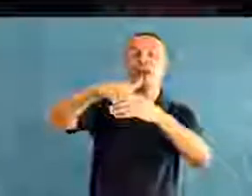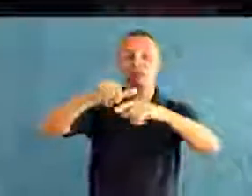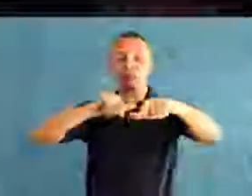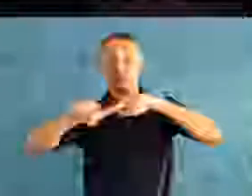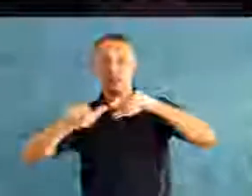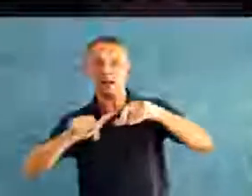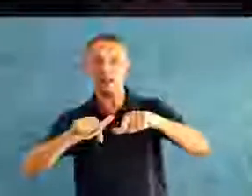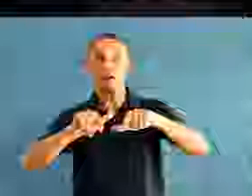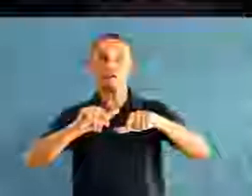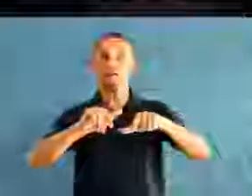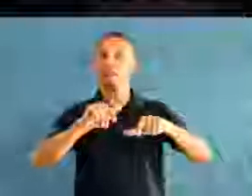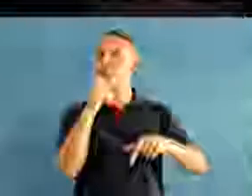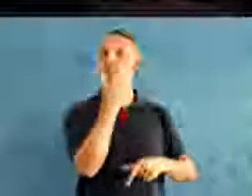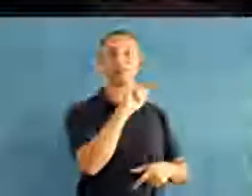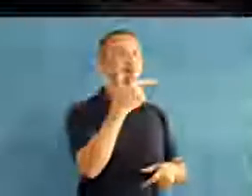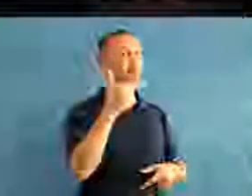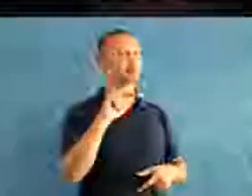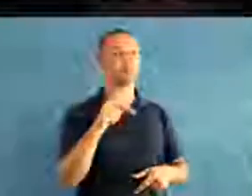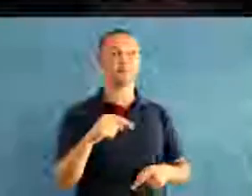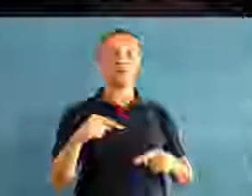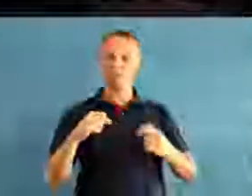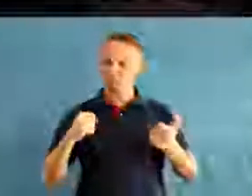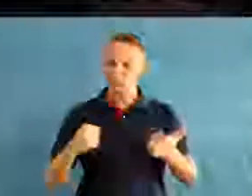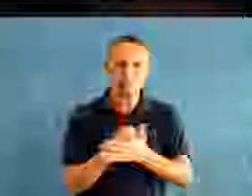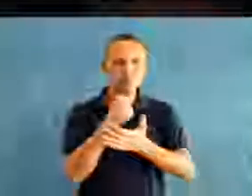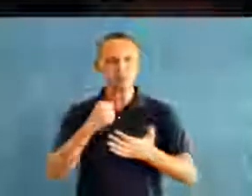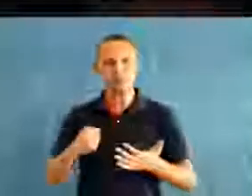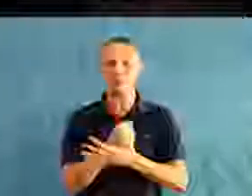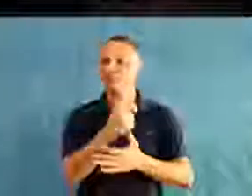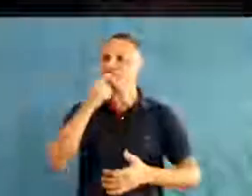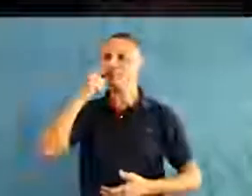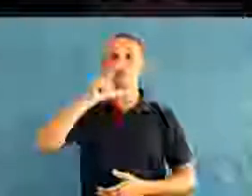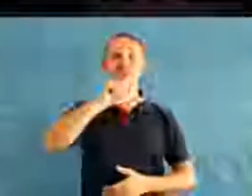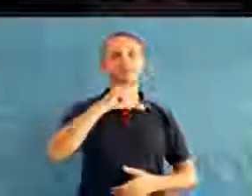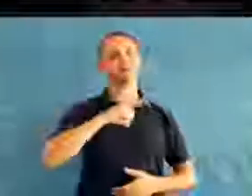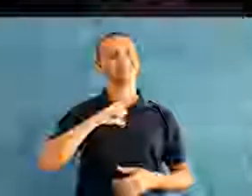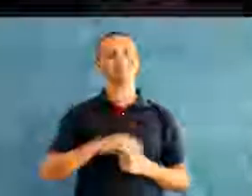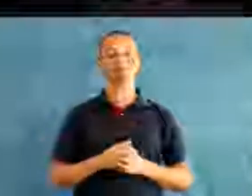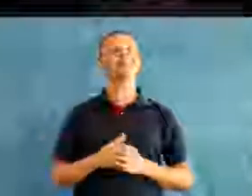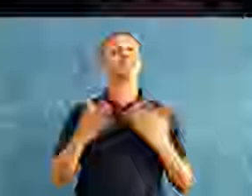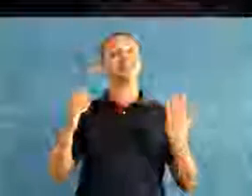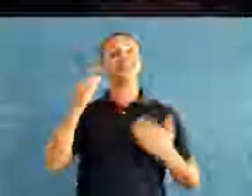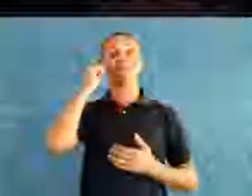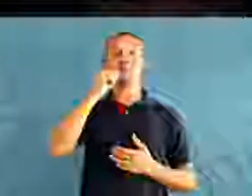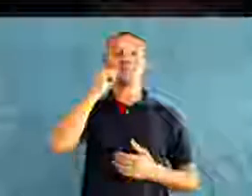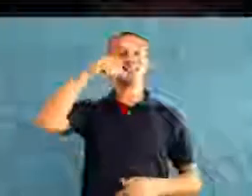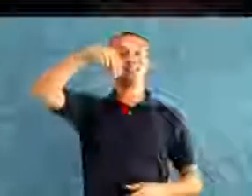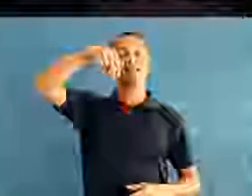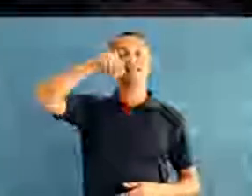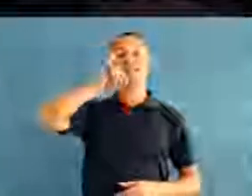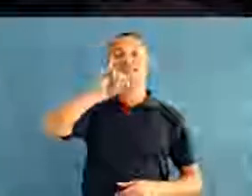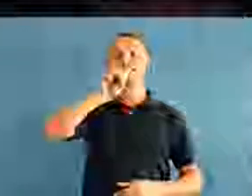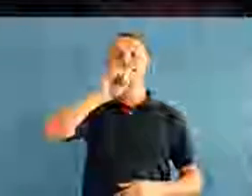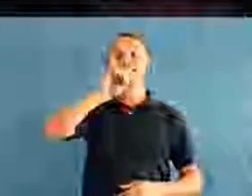duramente conquistadas. Nada veio de mão beijada. E é nessa história que entra Nízia Floresta, né?